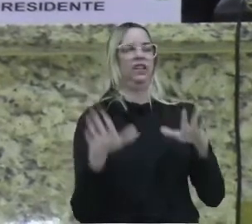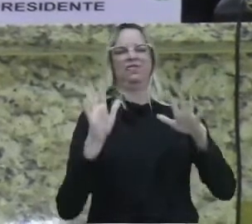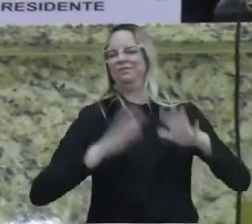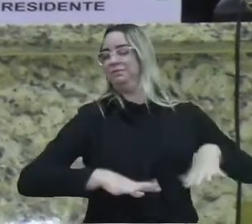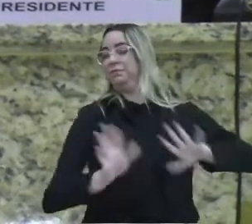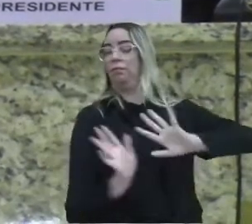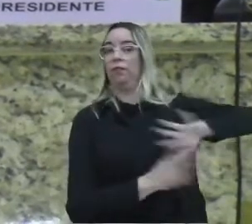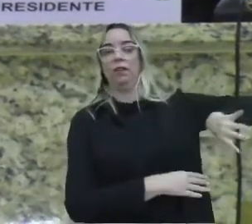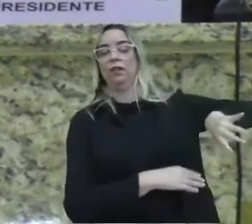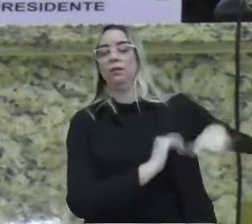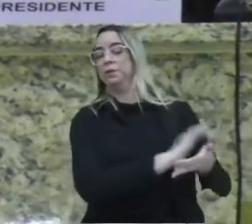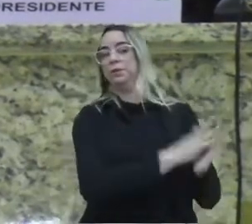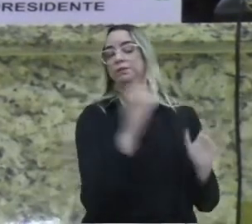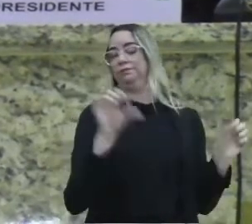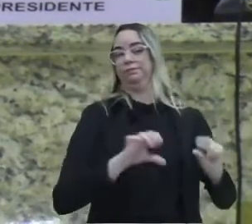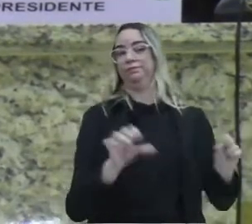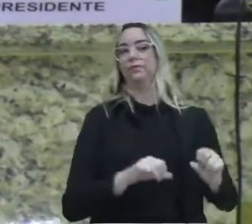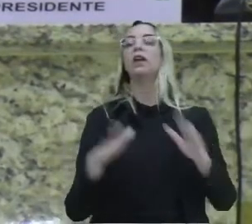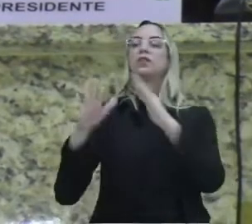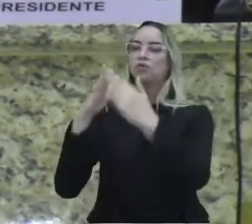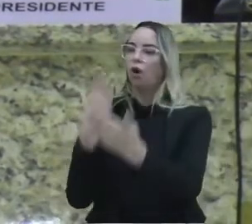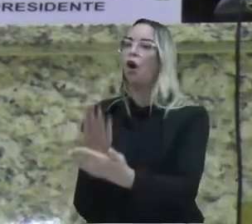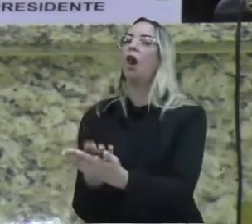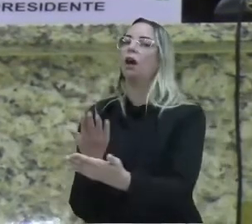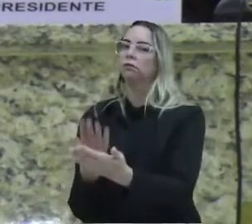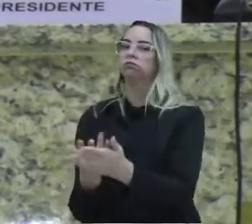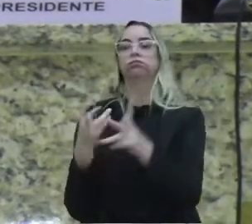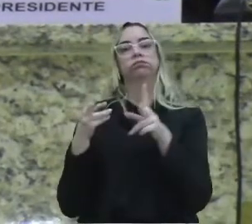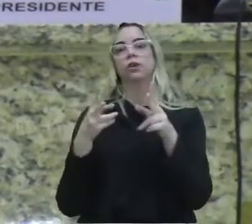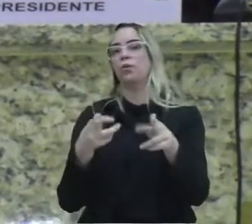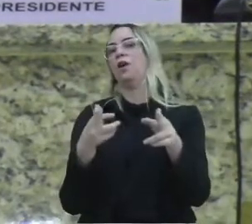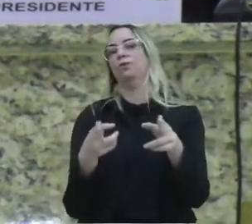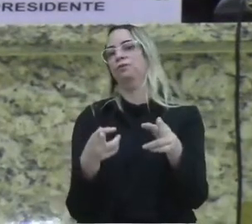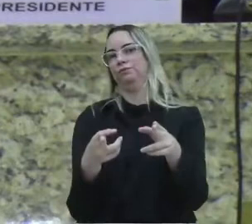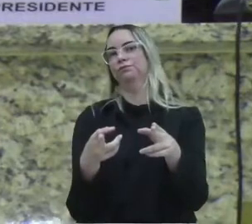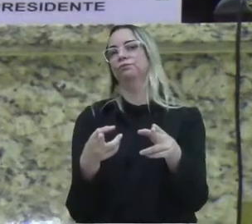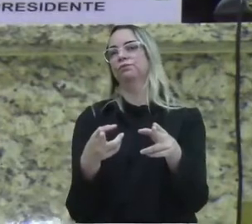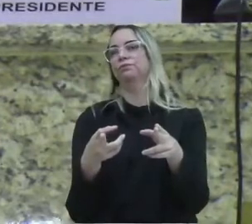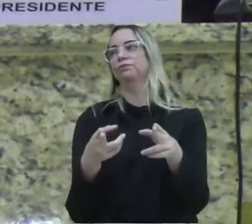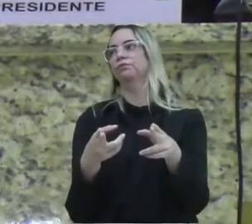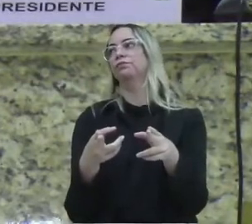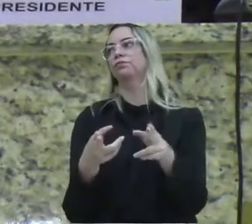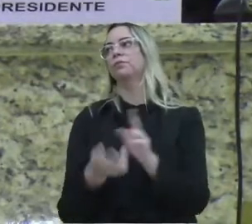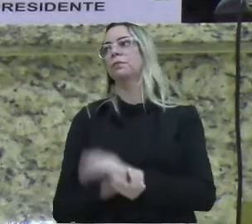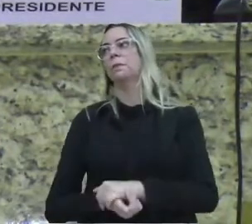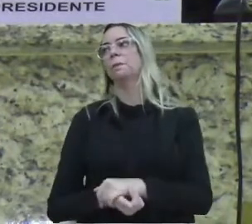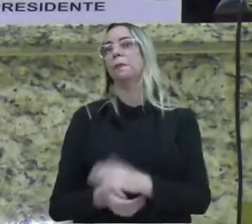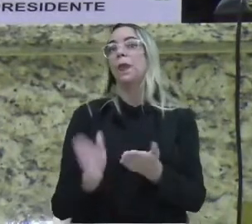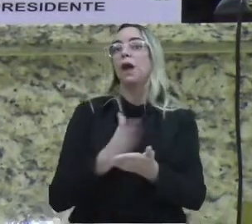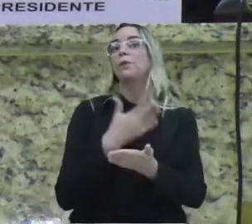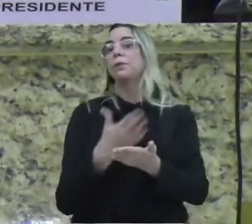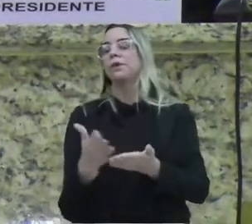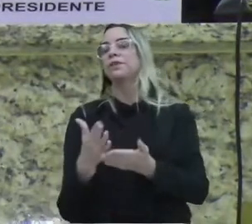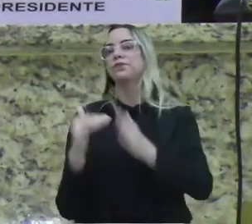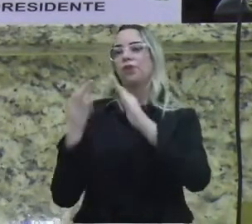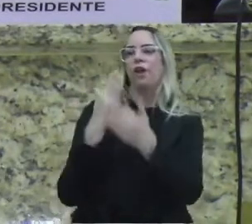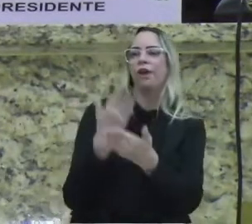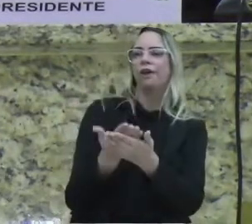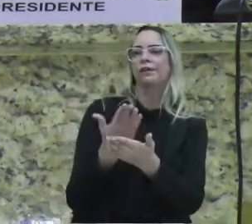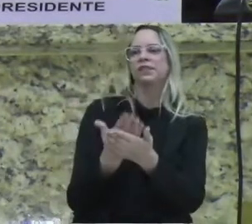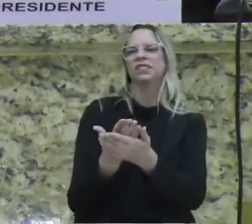parte das escolas, eu falo pelas escolas, elas estavam, algumas ainda estão em situações